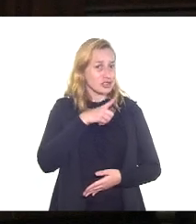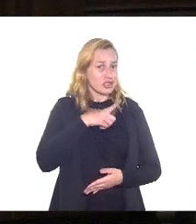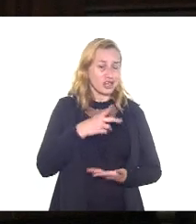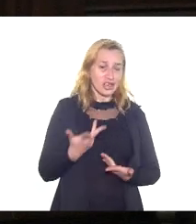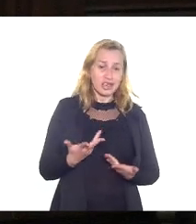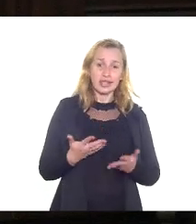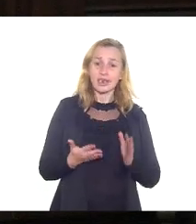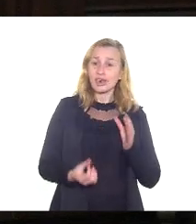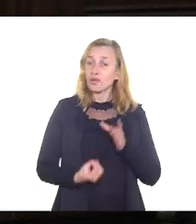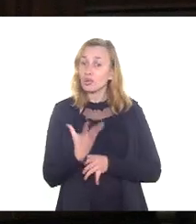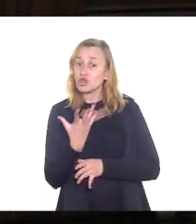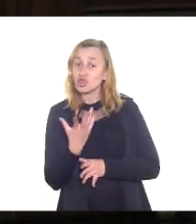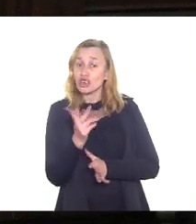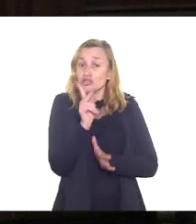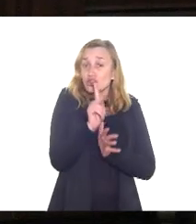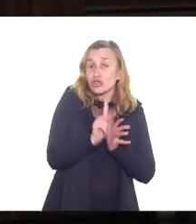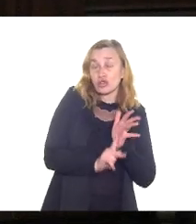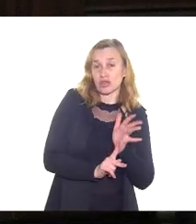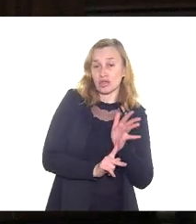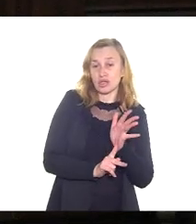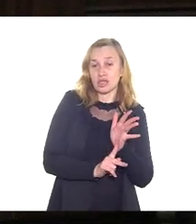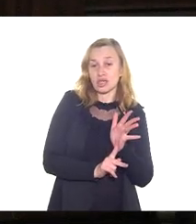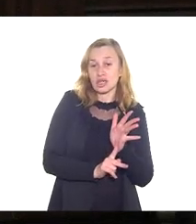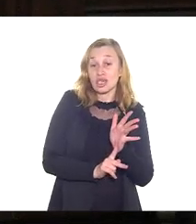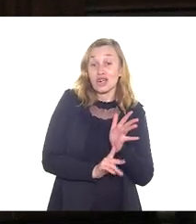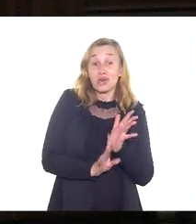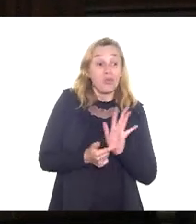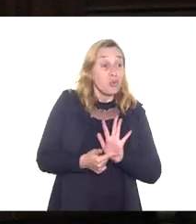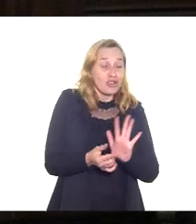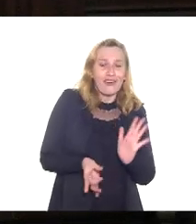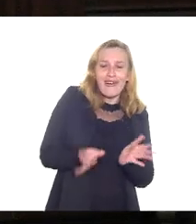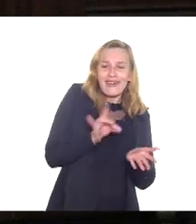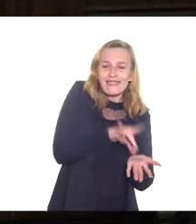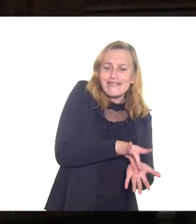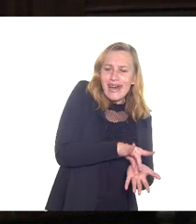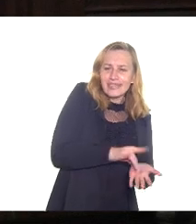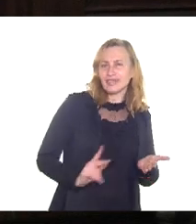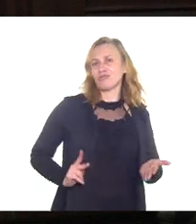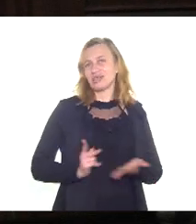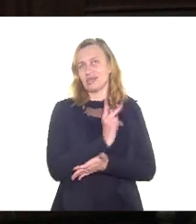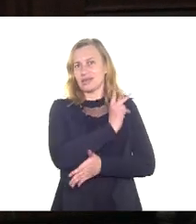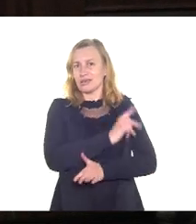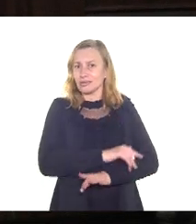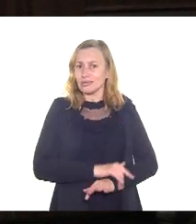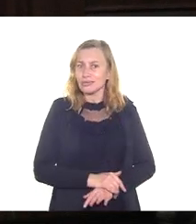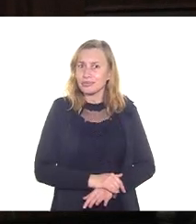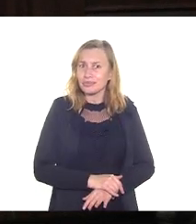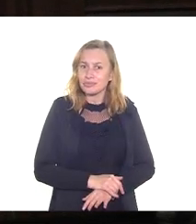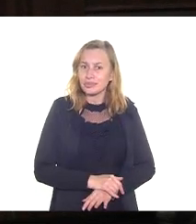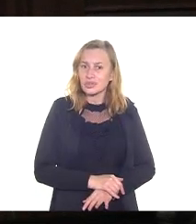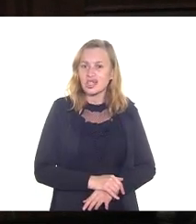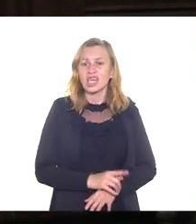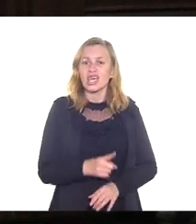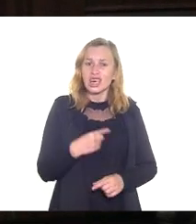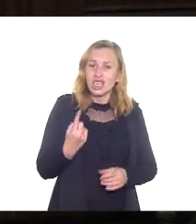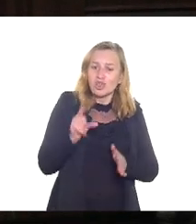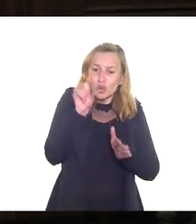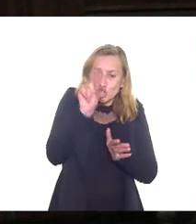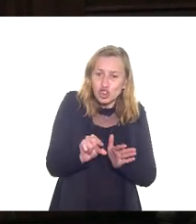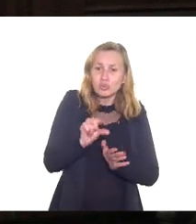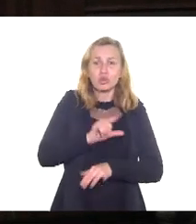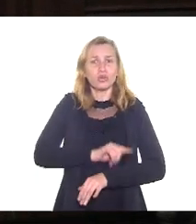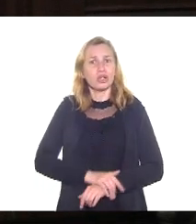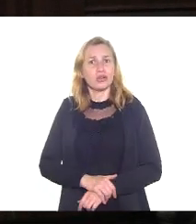propõem projetos que é em cima de uma realidade que está acontecendo, para que a gente diminua,